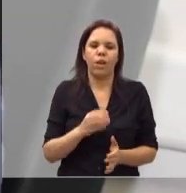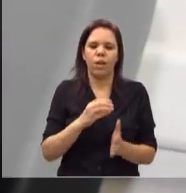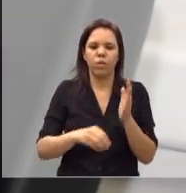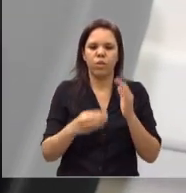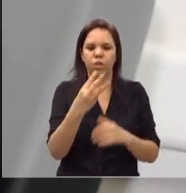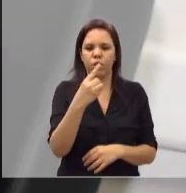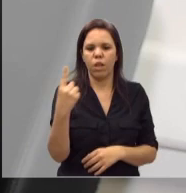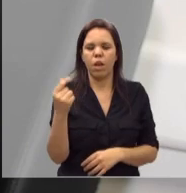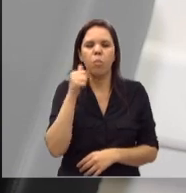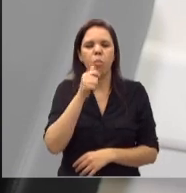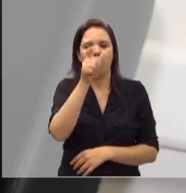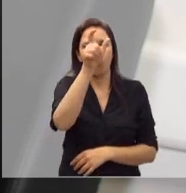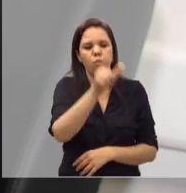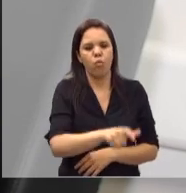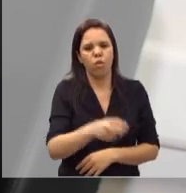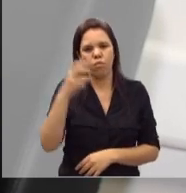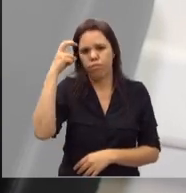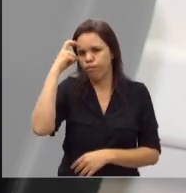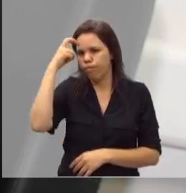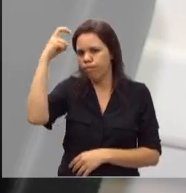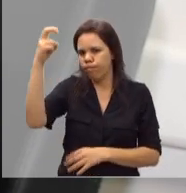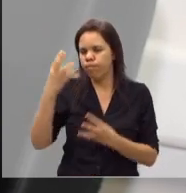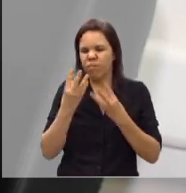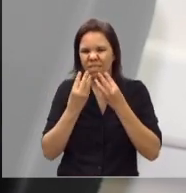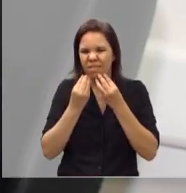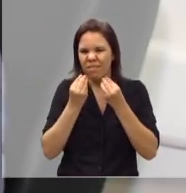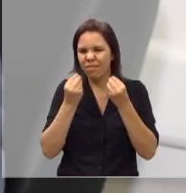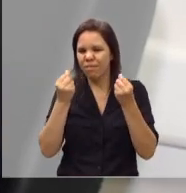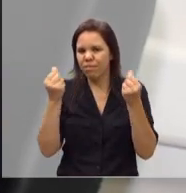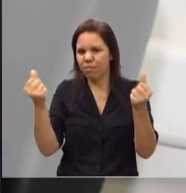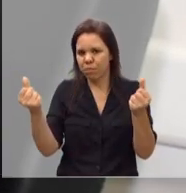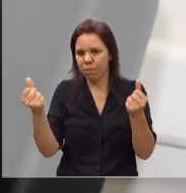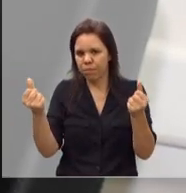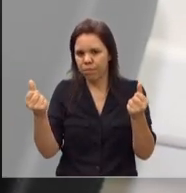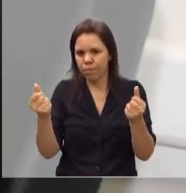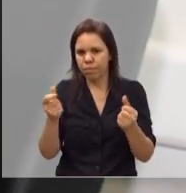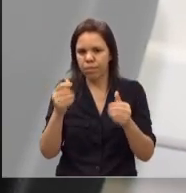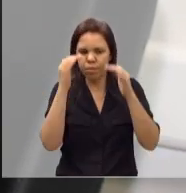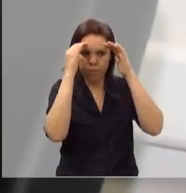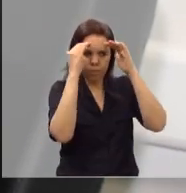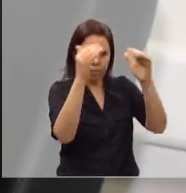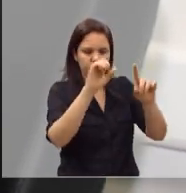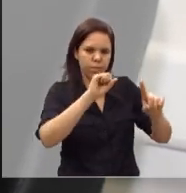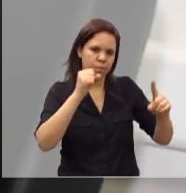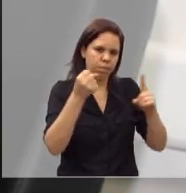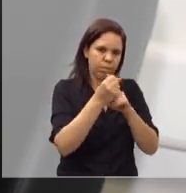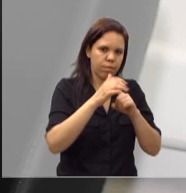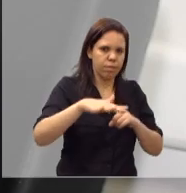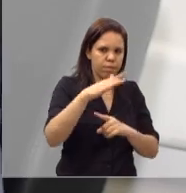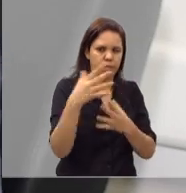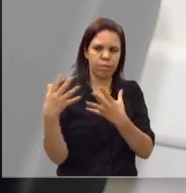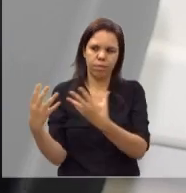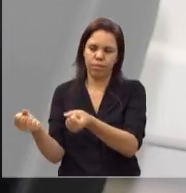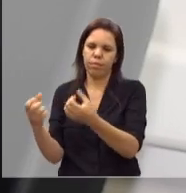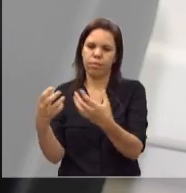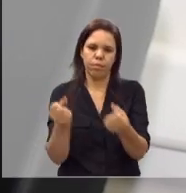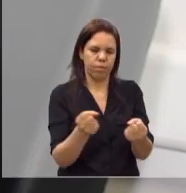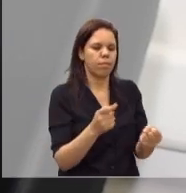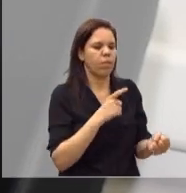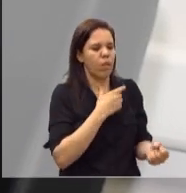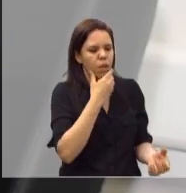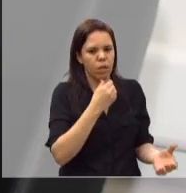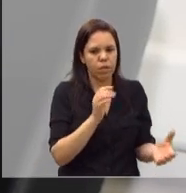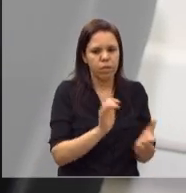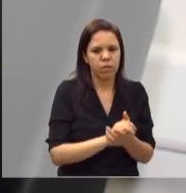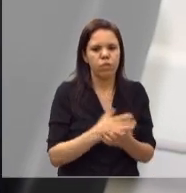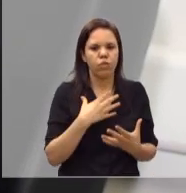fala da mulher virtuosa, todas as qualidades da mulher virtuosa, né? Que ela é honrada na sociedade, ela é bem-quista por seu marido, por